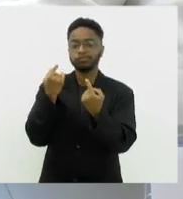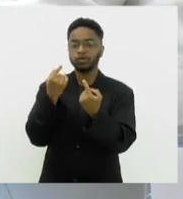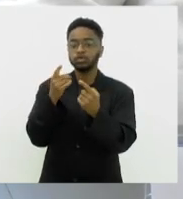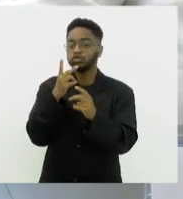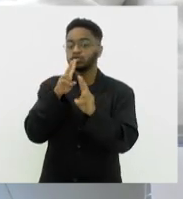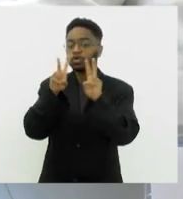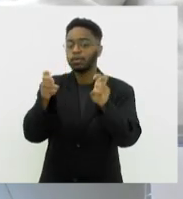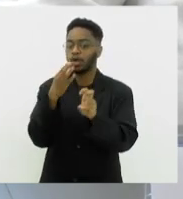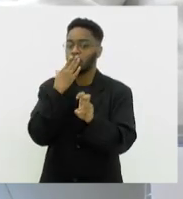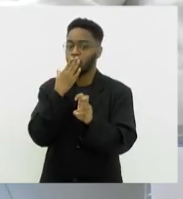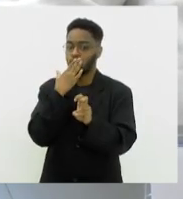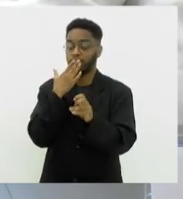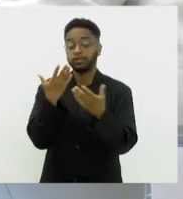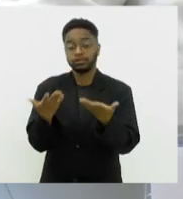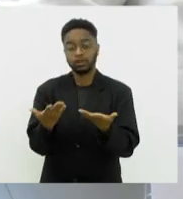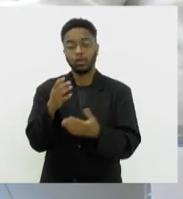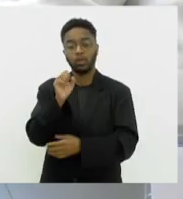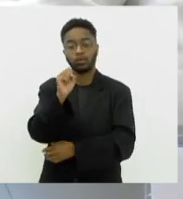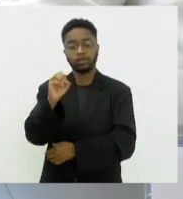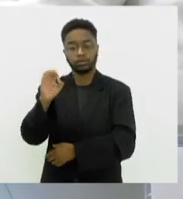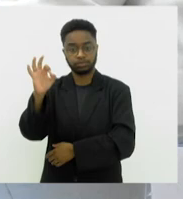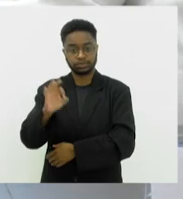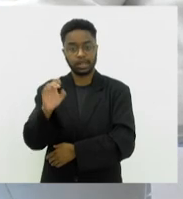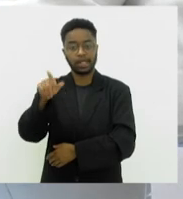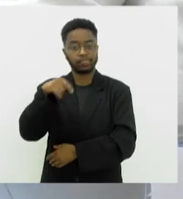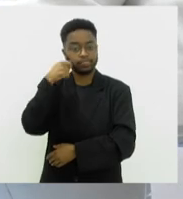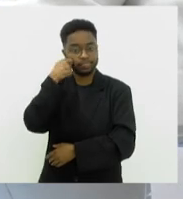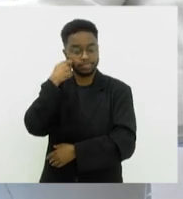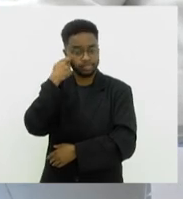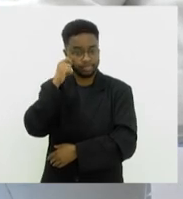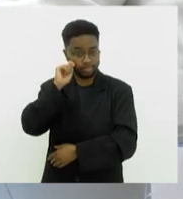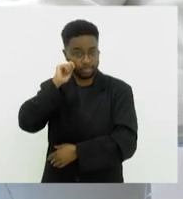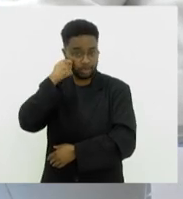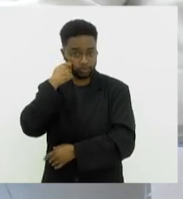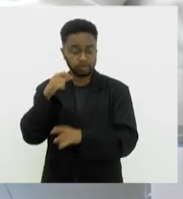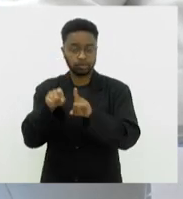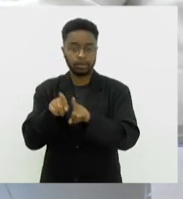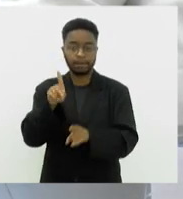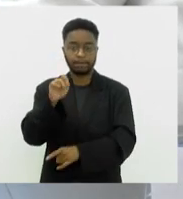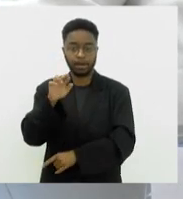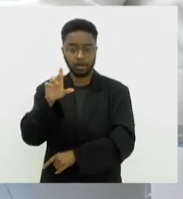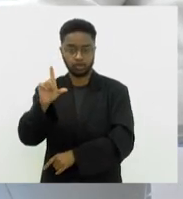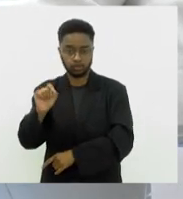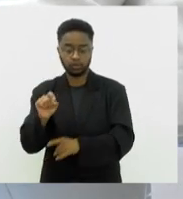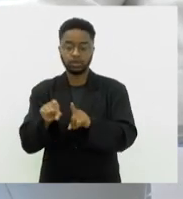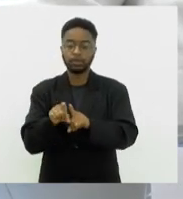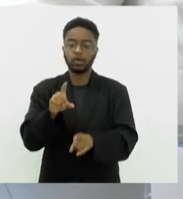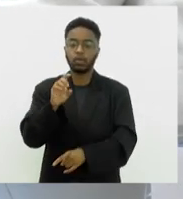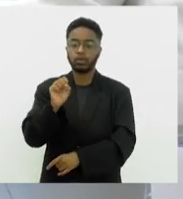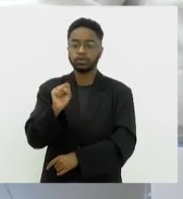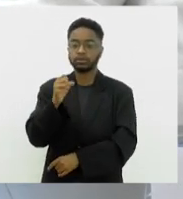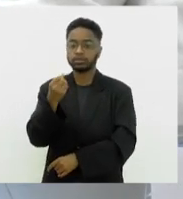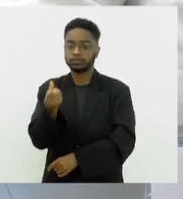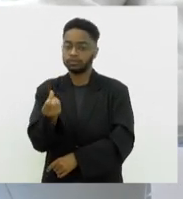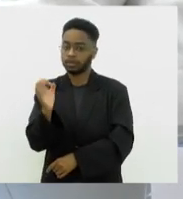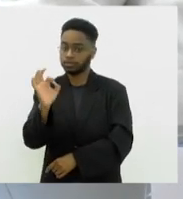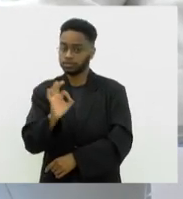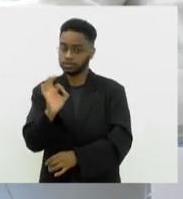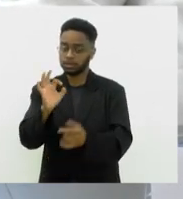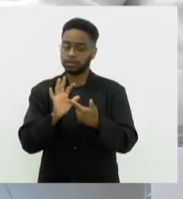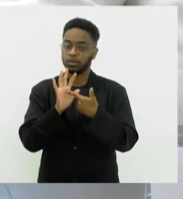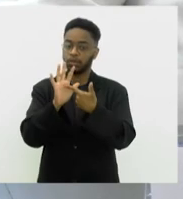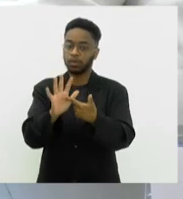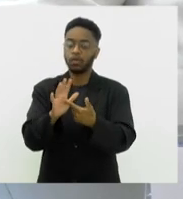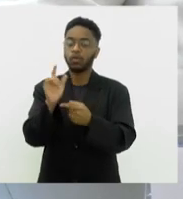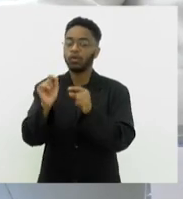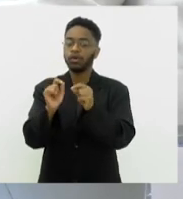seja 80% eram negros e pardos e 86% dos casos analisados houve a decretação de